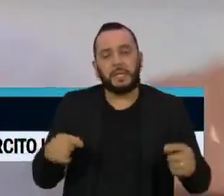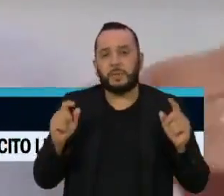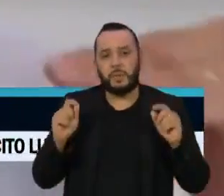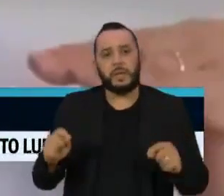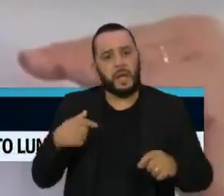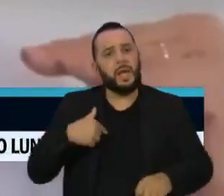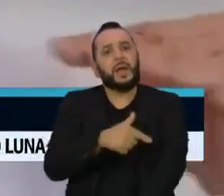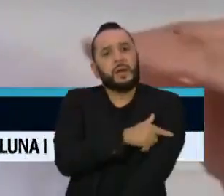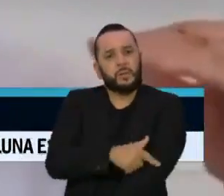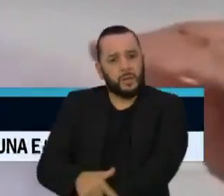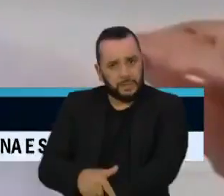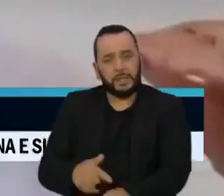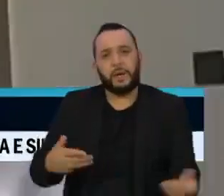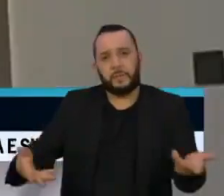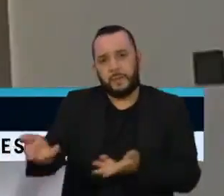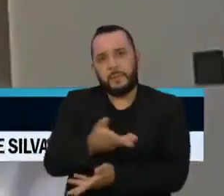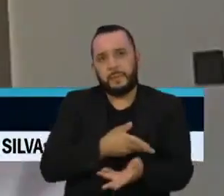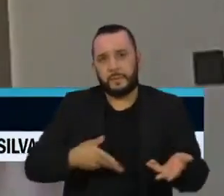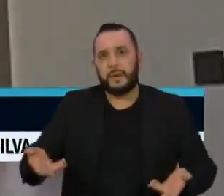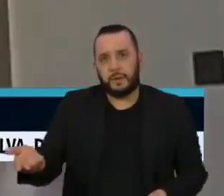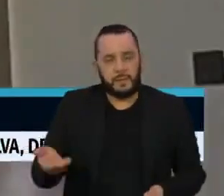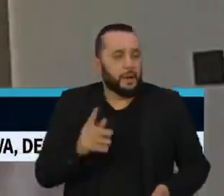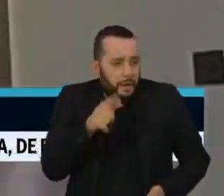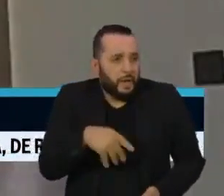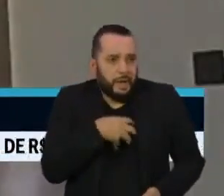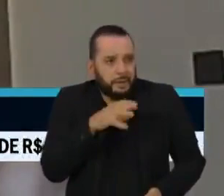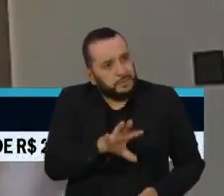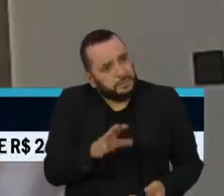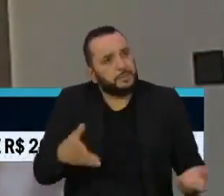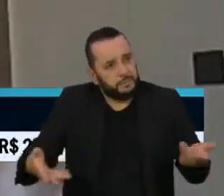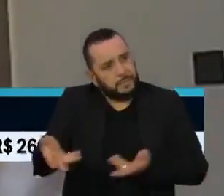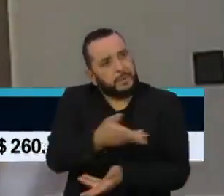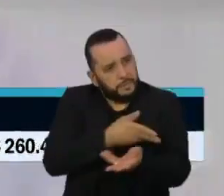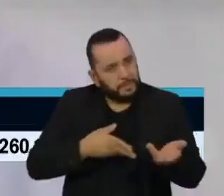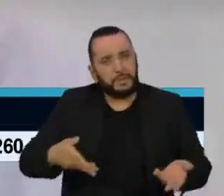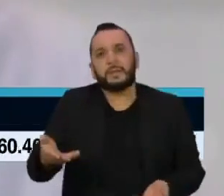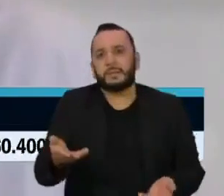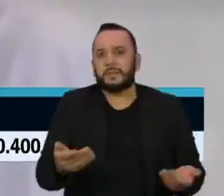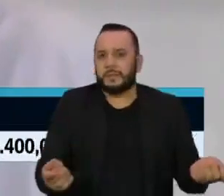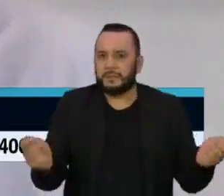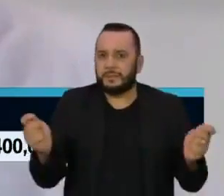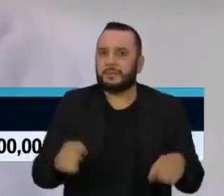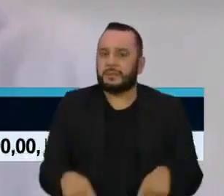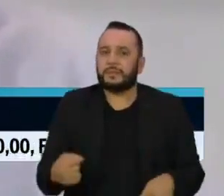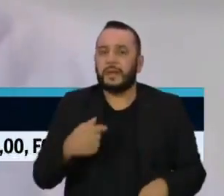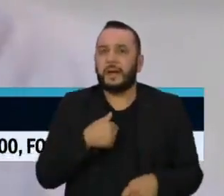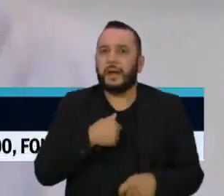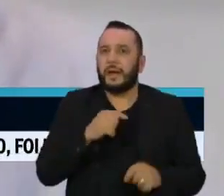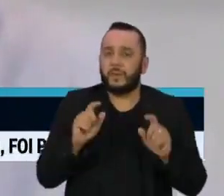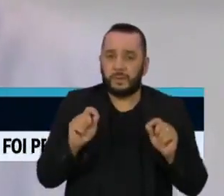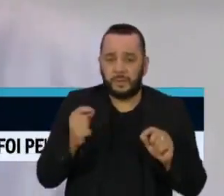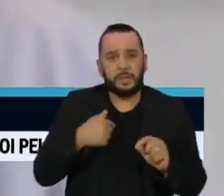de civilidade política. Programático. Programático, uma campanha programática que possa servir de base,